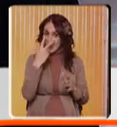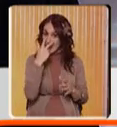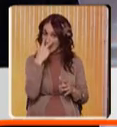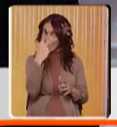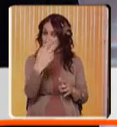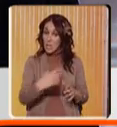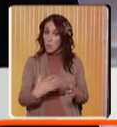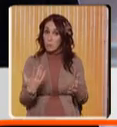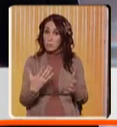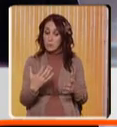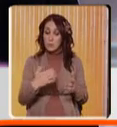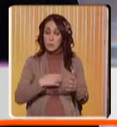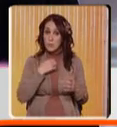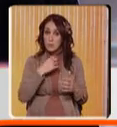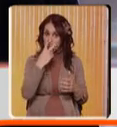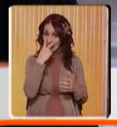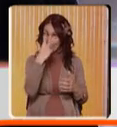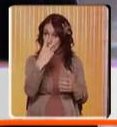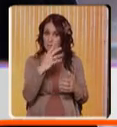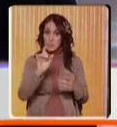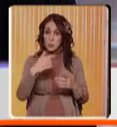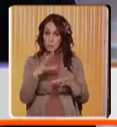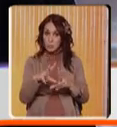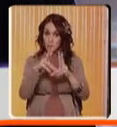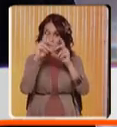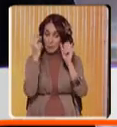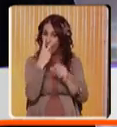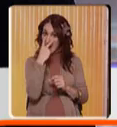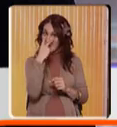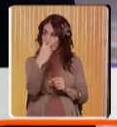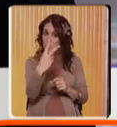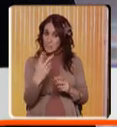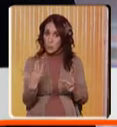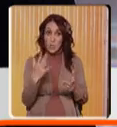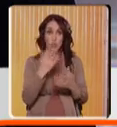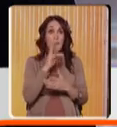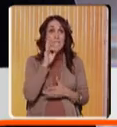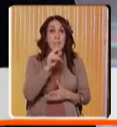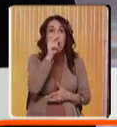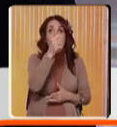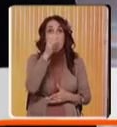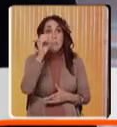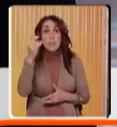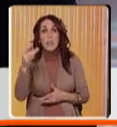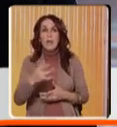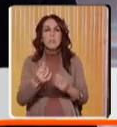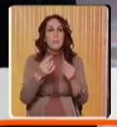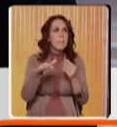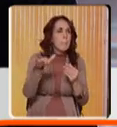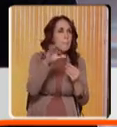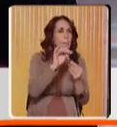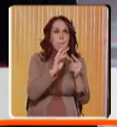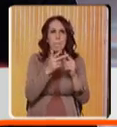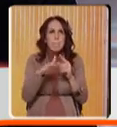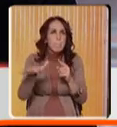é um sentido, é uma função superior que depois é elaborada. A nossa visão é muito mais do que reconhecer letras. Tem a ver com a percepção do espaço, tem a